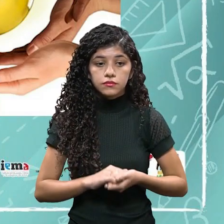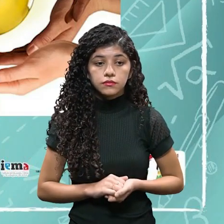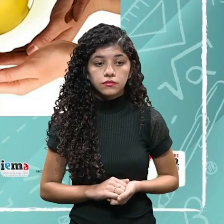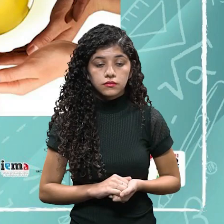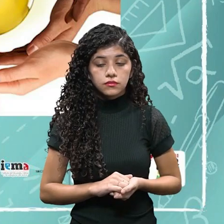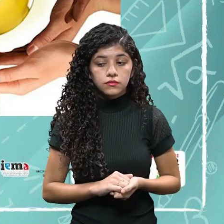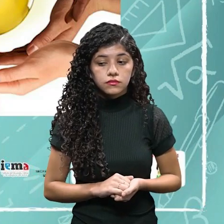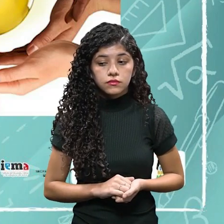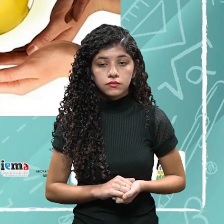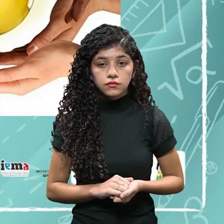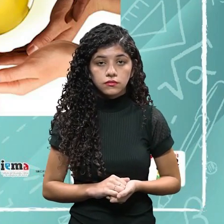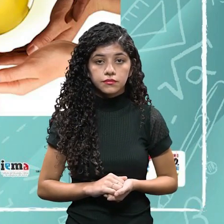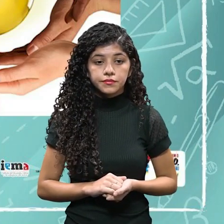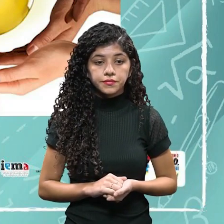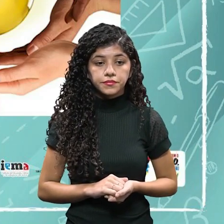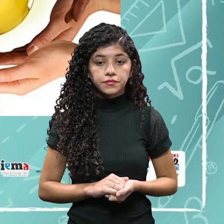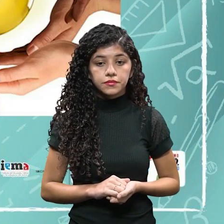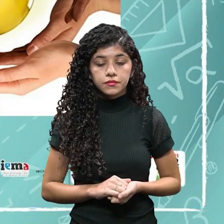são